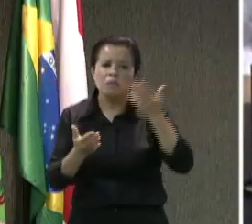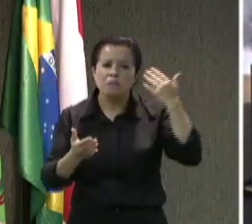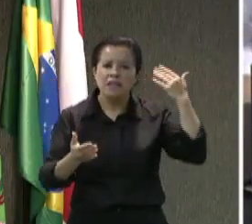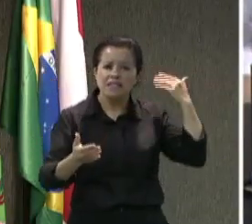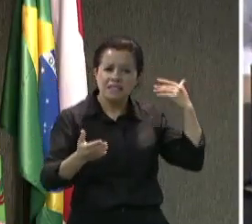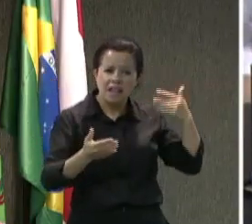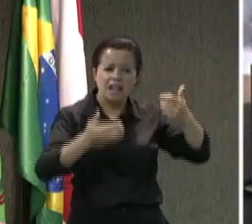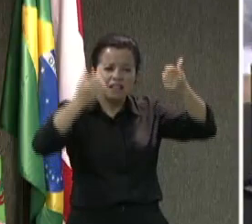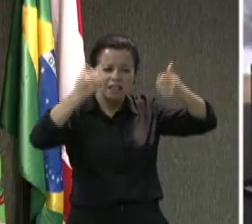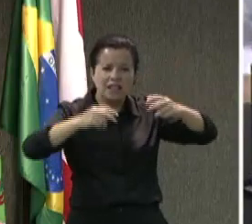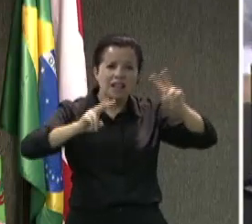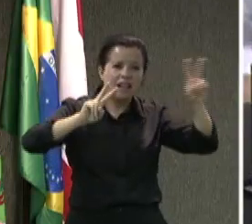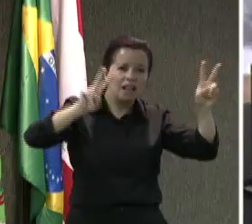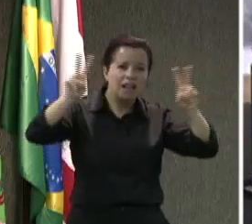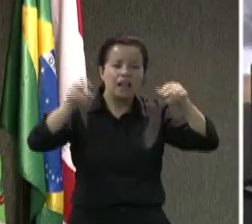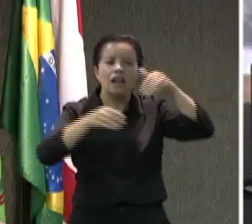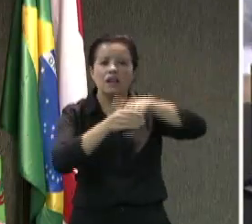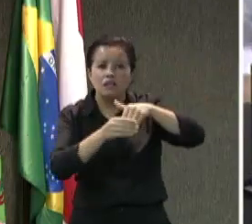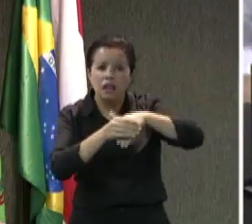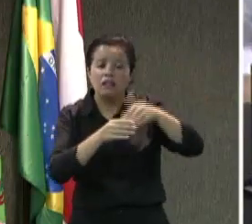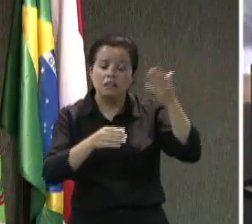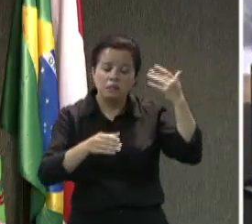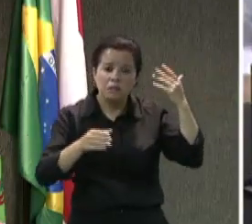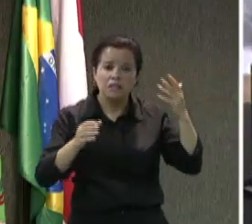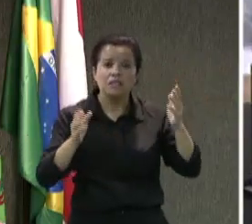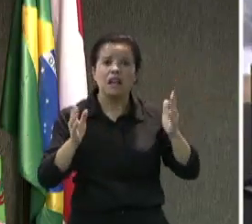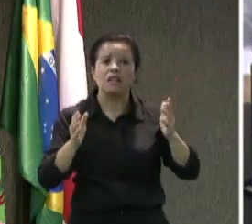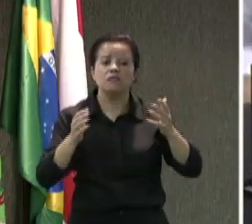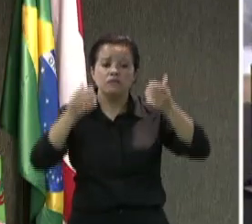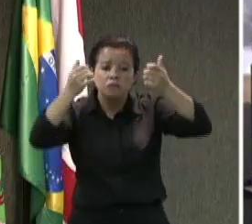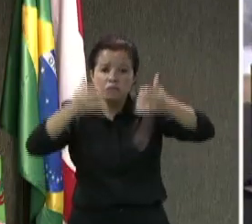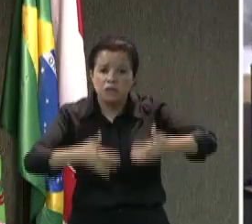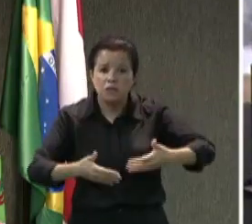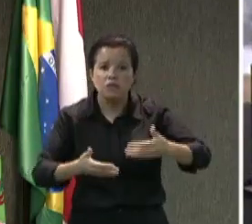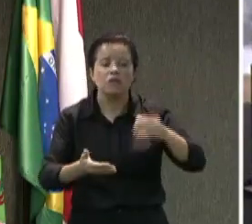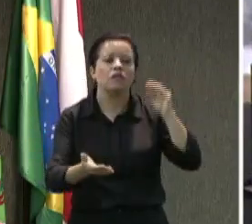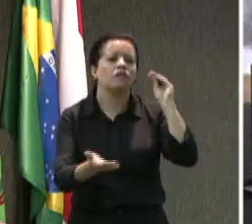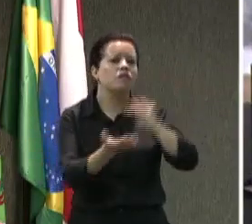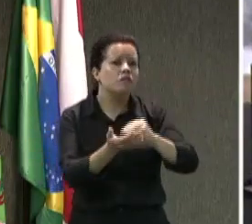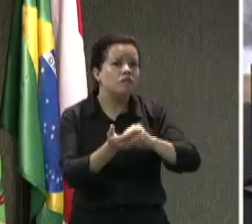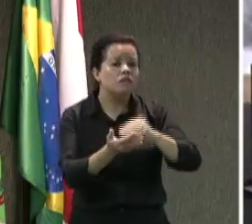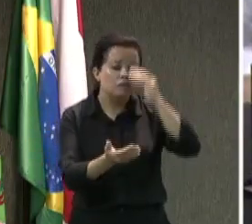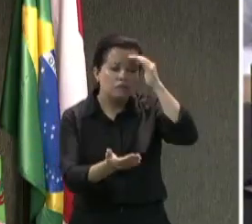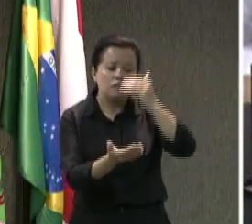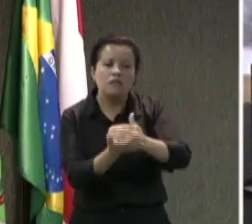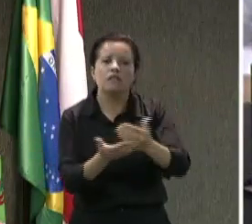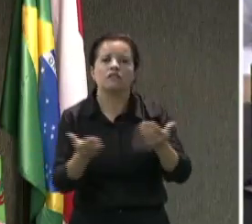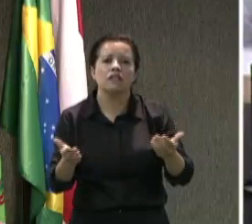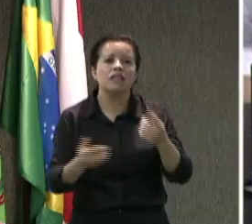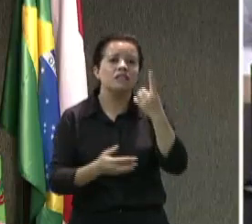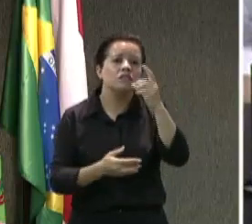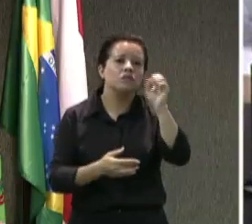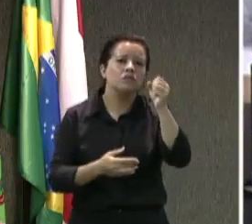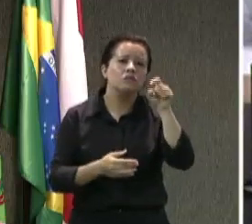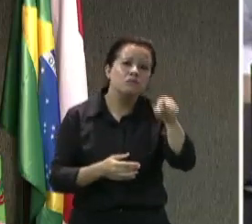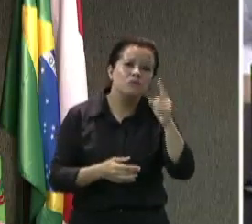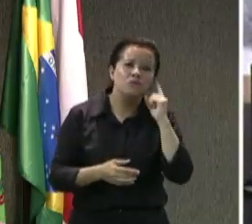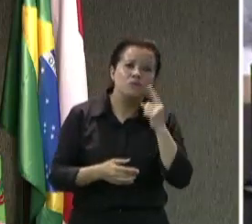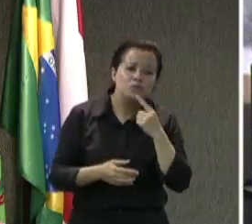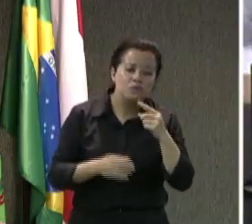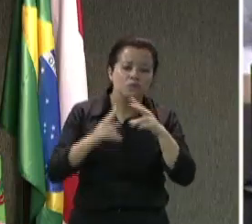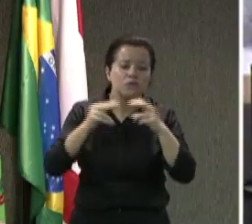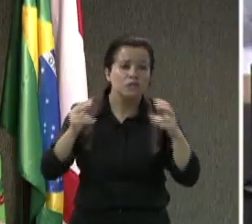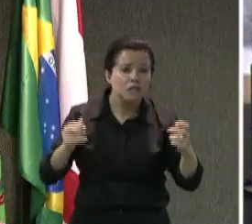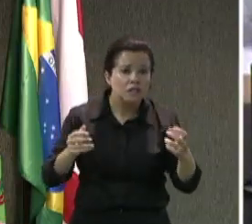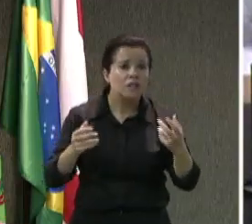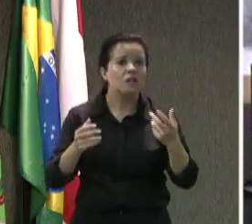do plano de trabalho que a cidade elegeu. É uma vergonha. 18 mil surdos na nossa cidade não está sendo representado pelo executivo do